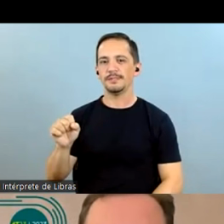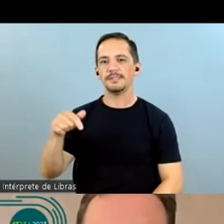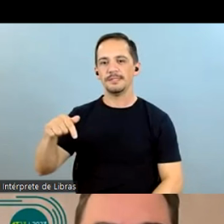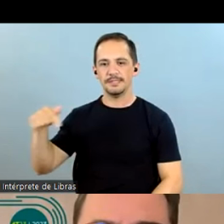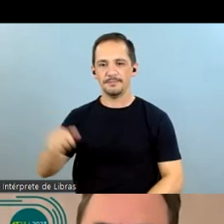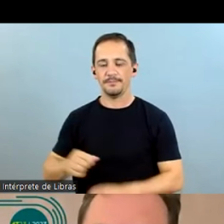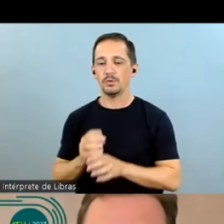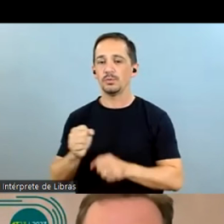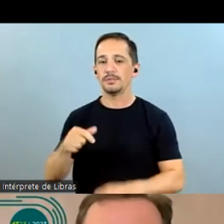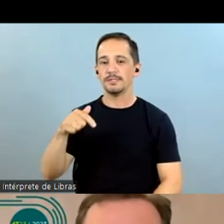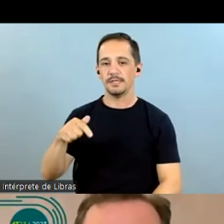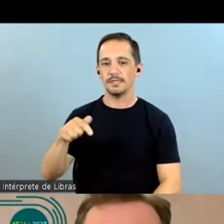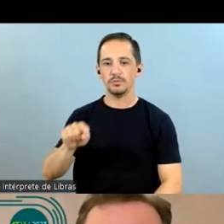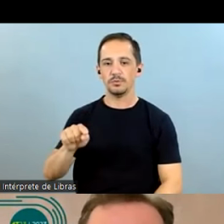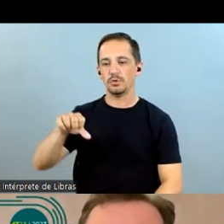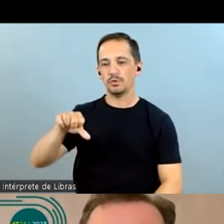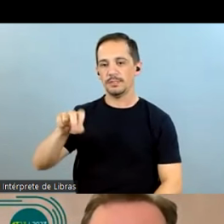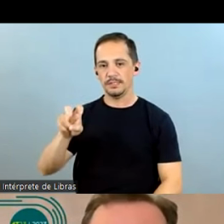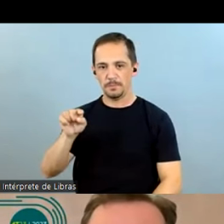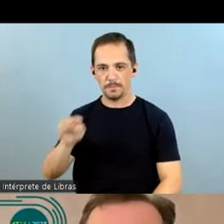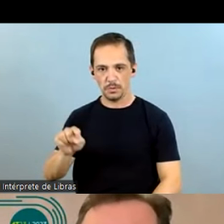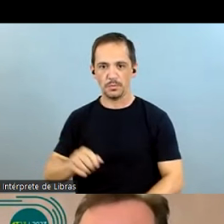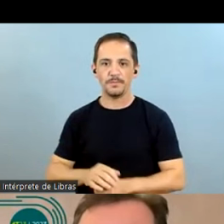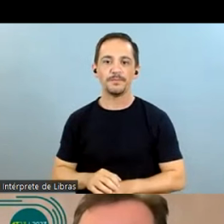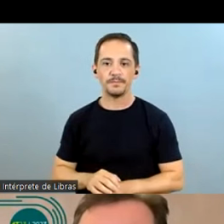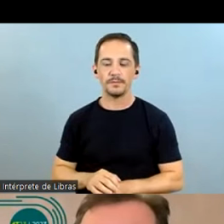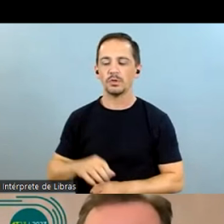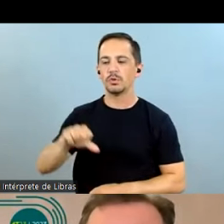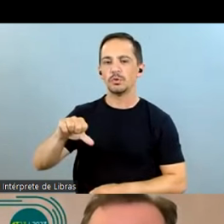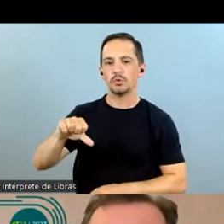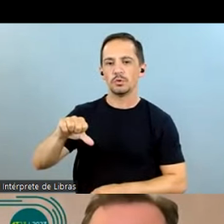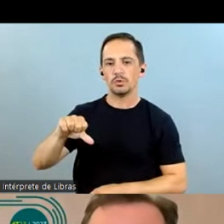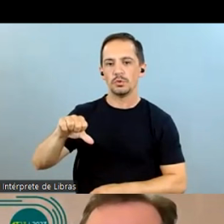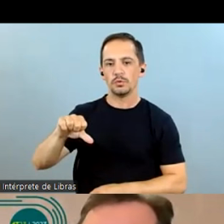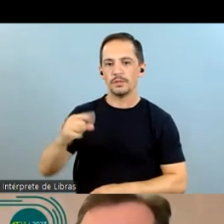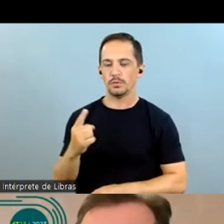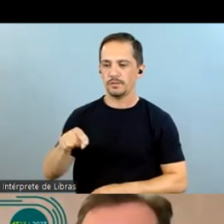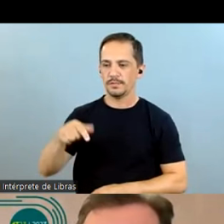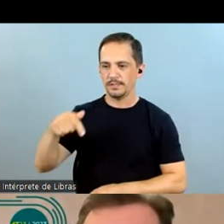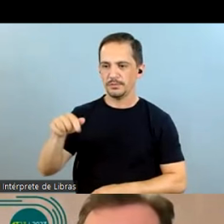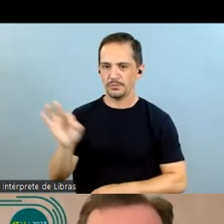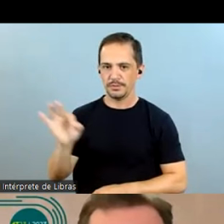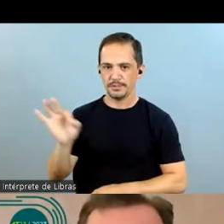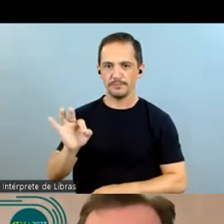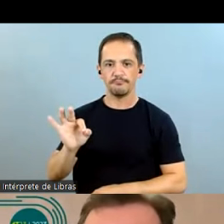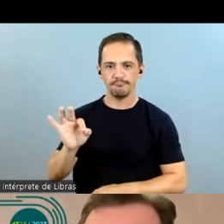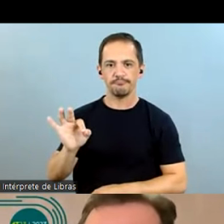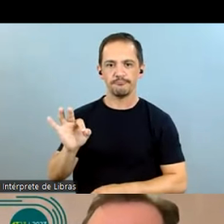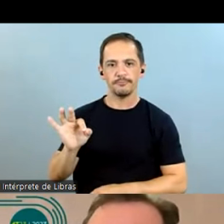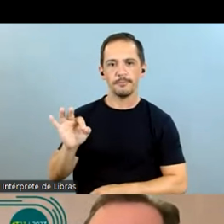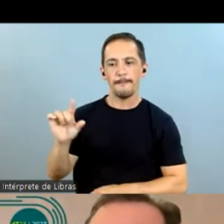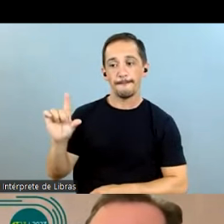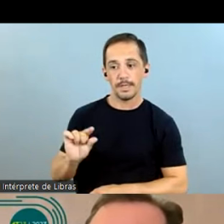95.000 eh 91.7 em relação ao quarto trimestre de 22 a gente vai entrar no detalh sobre sobre o